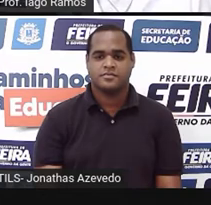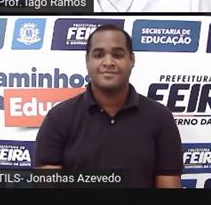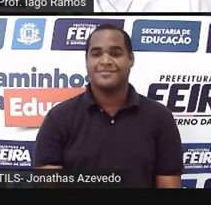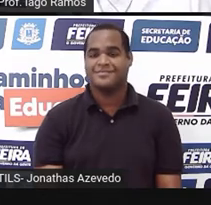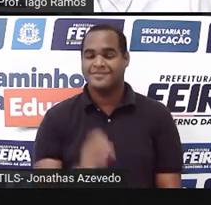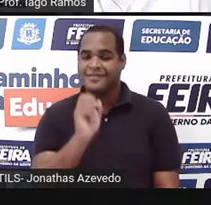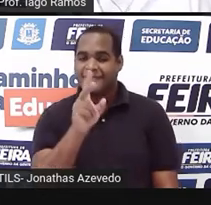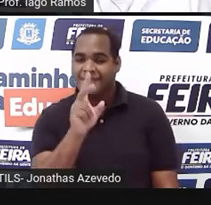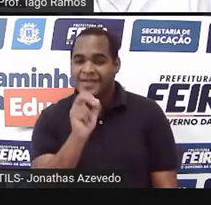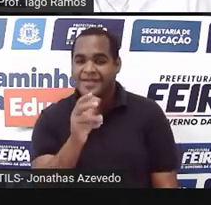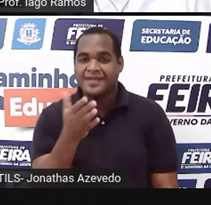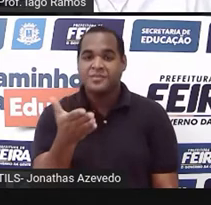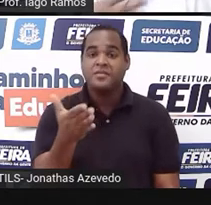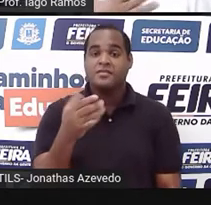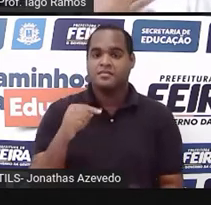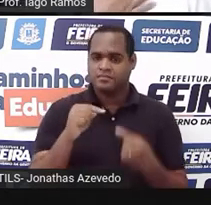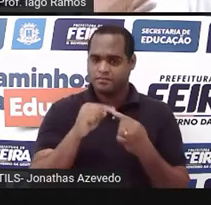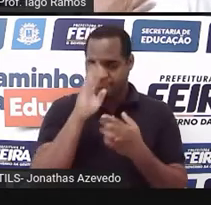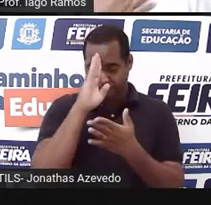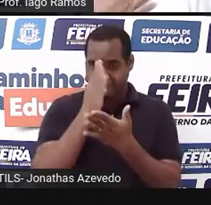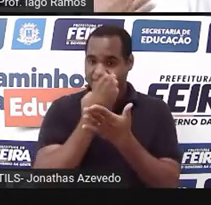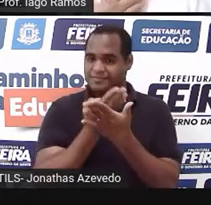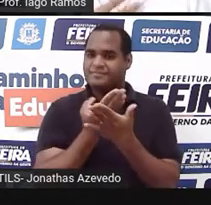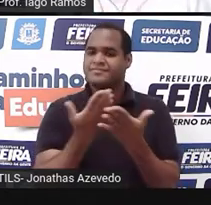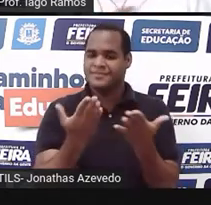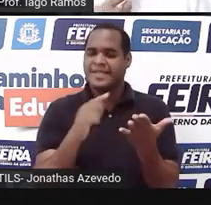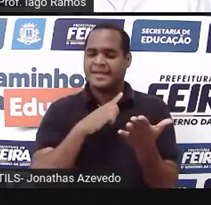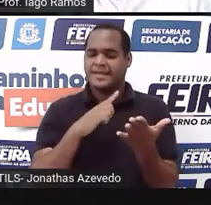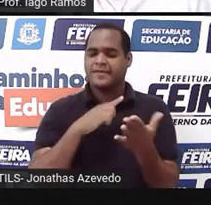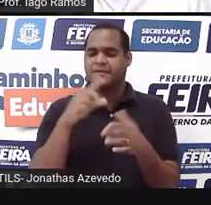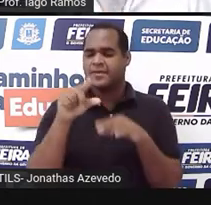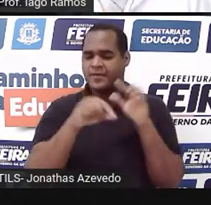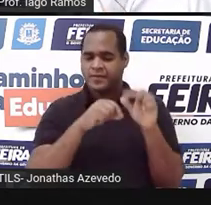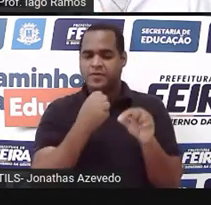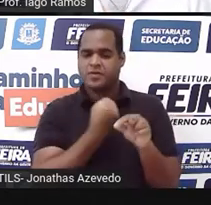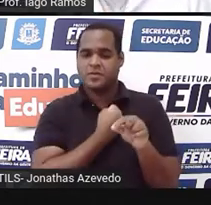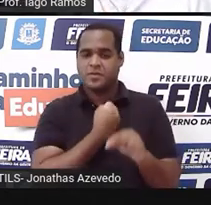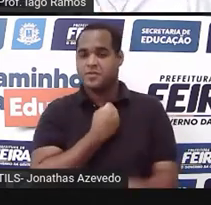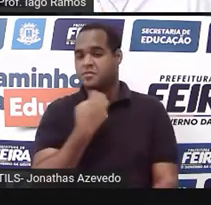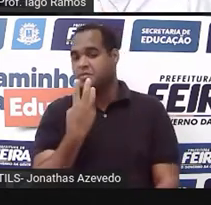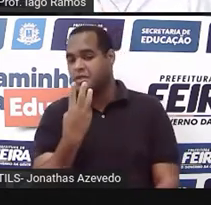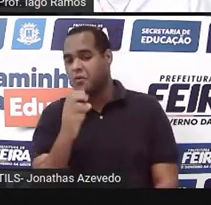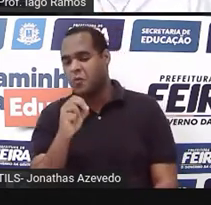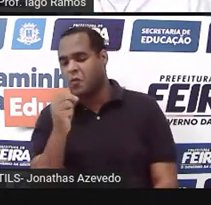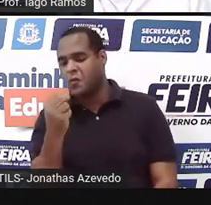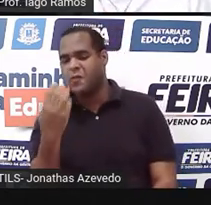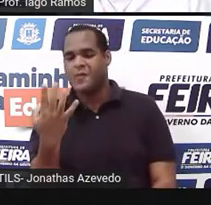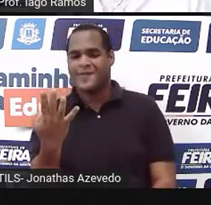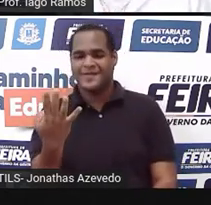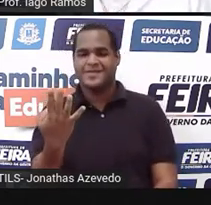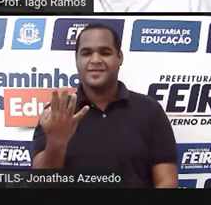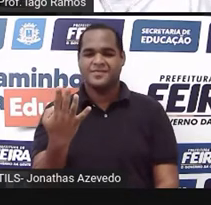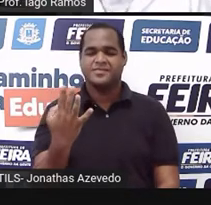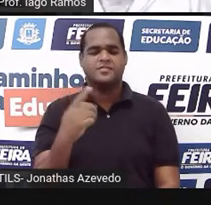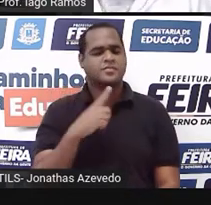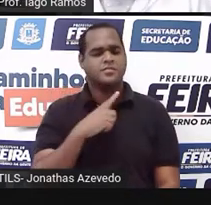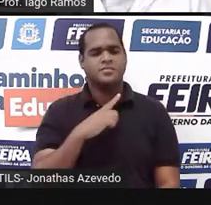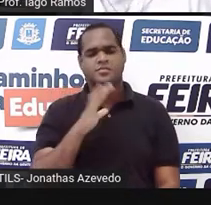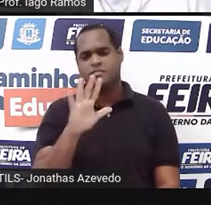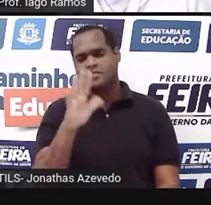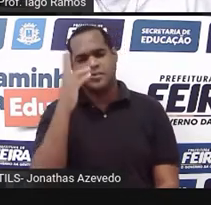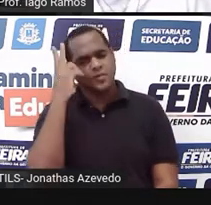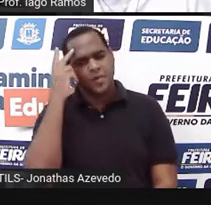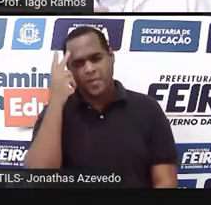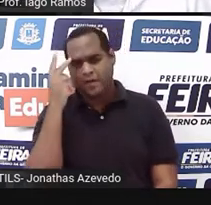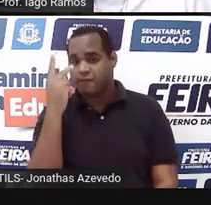e Prontinho E aí eu acredito que você escolheu ali o três ou quatro mas tudo